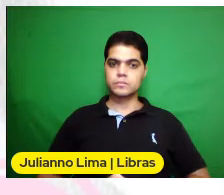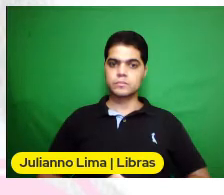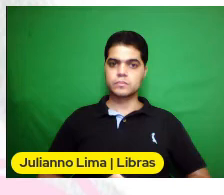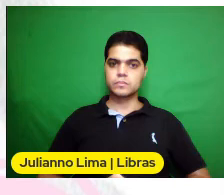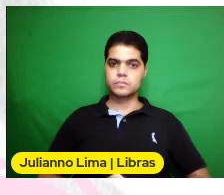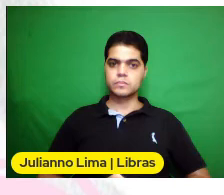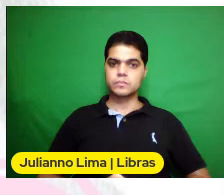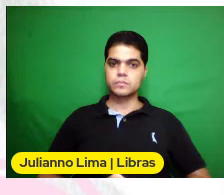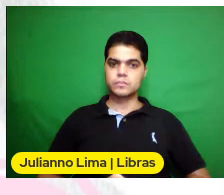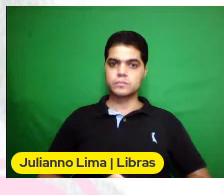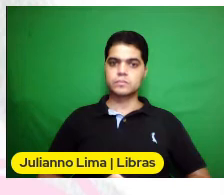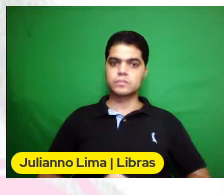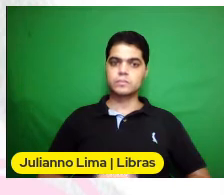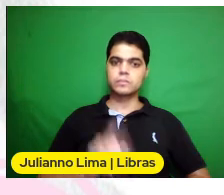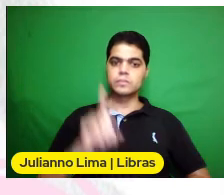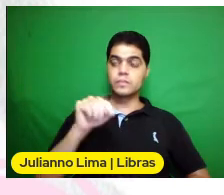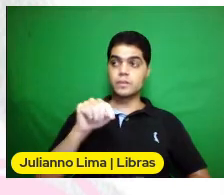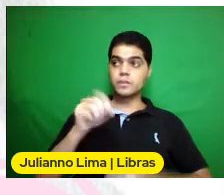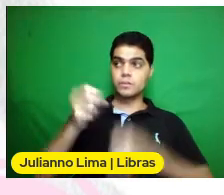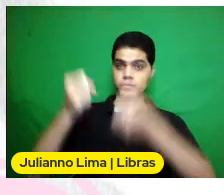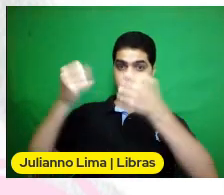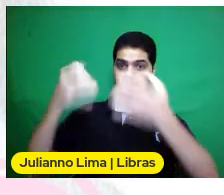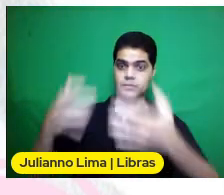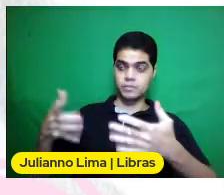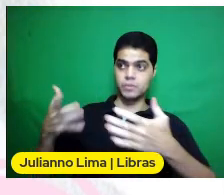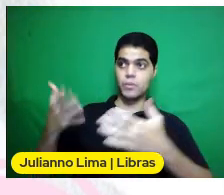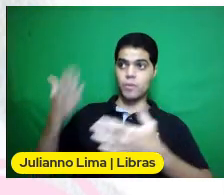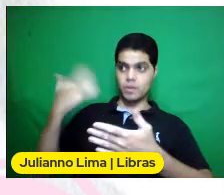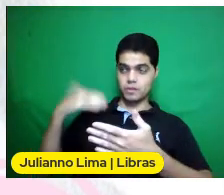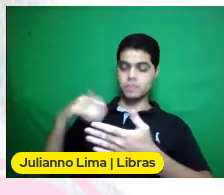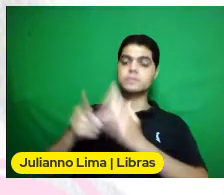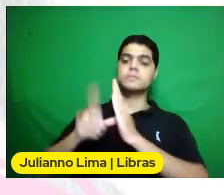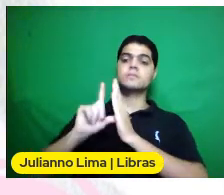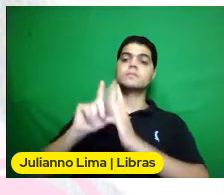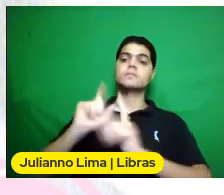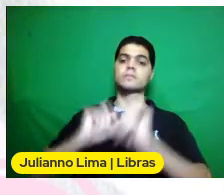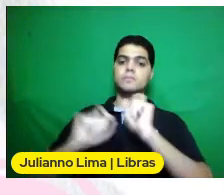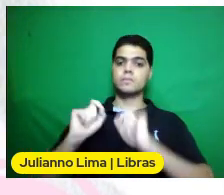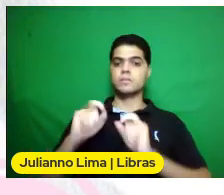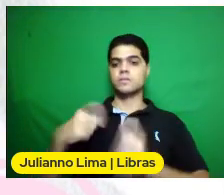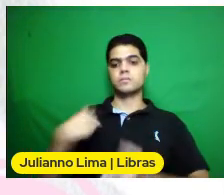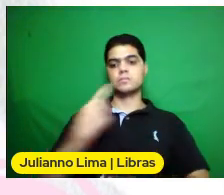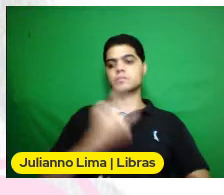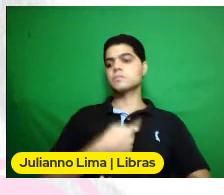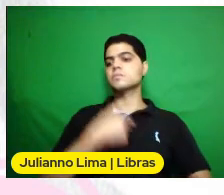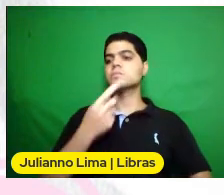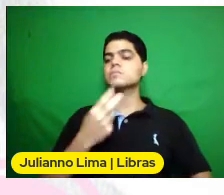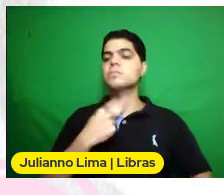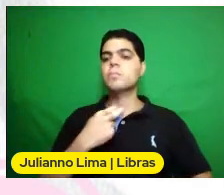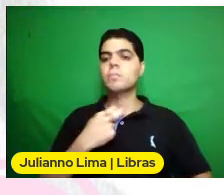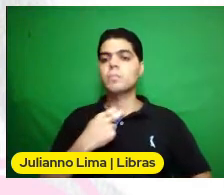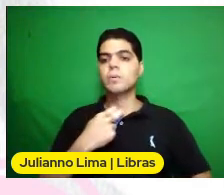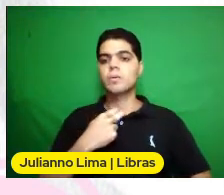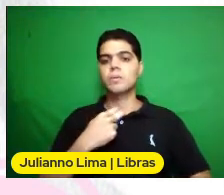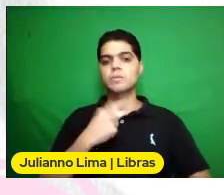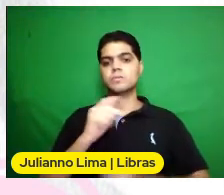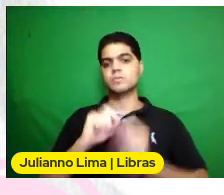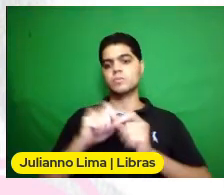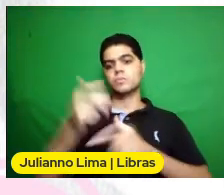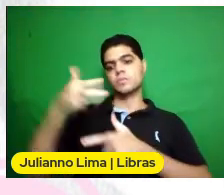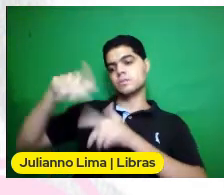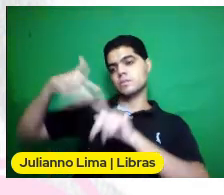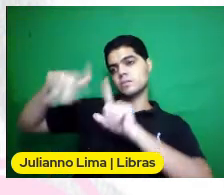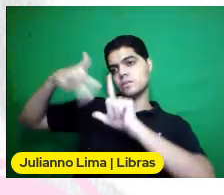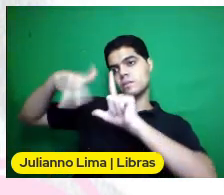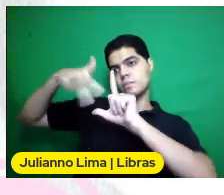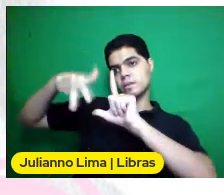Como você disse antes, por mais que a gente pegou um personagem, a gente não pode inventar tudo. Porém, como o Antônio falou, a animação nos dá a possibilidade de